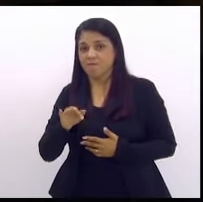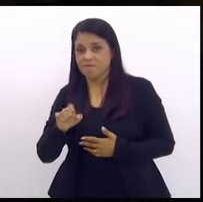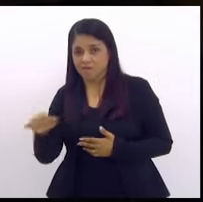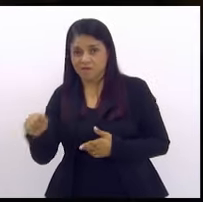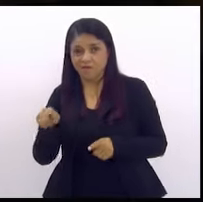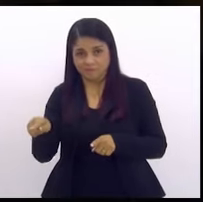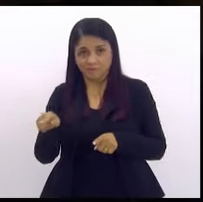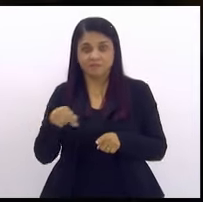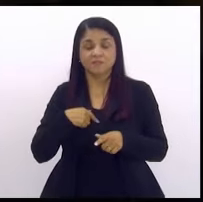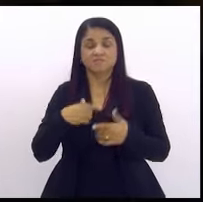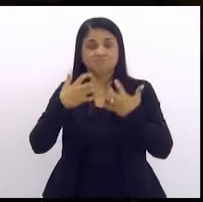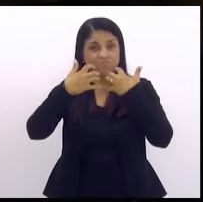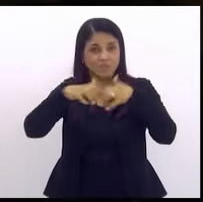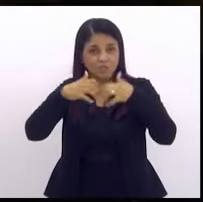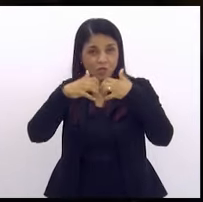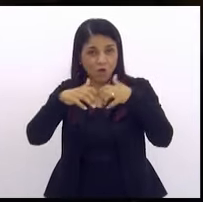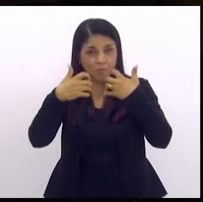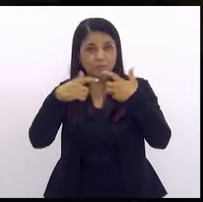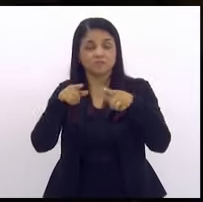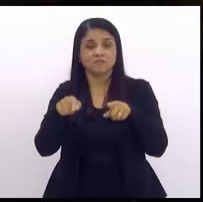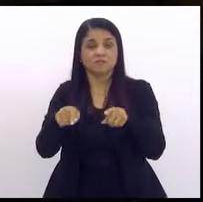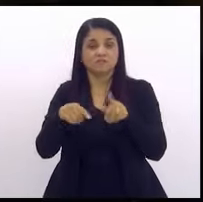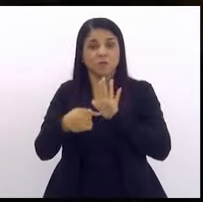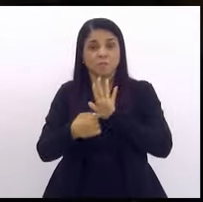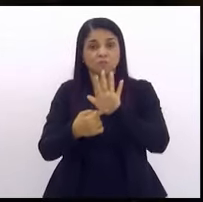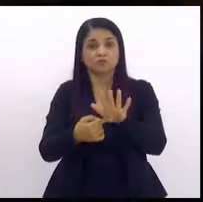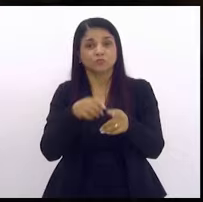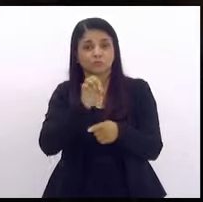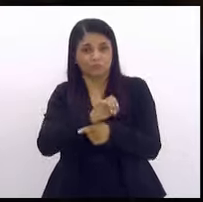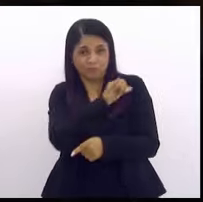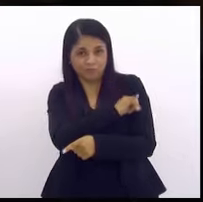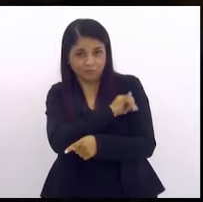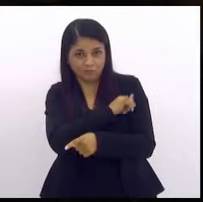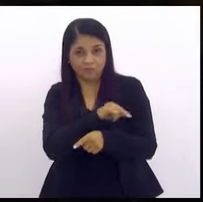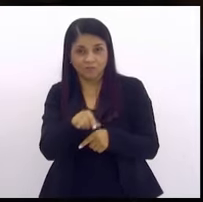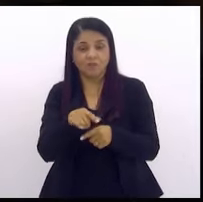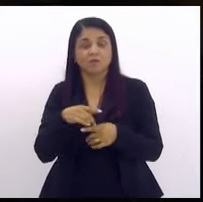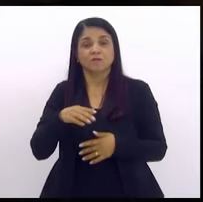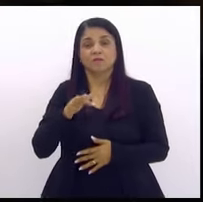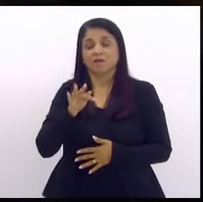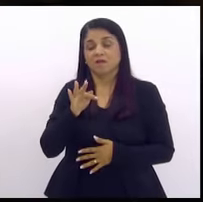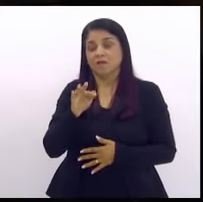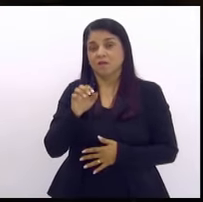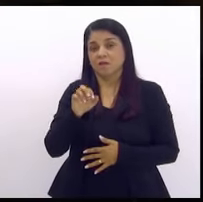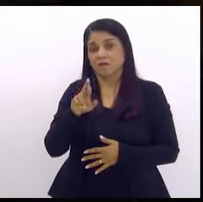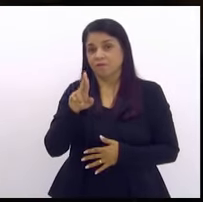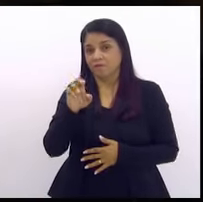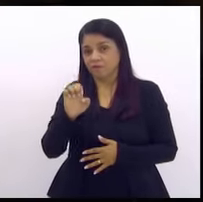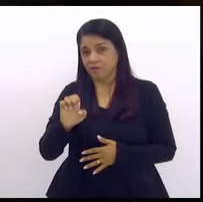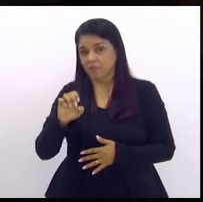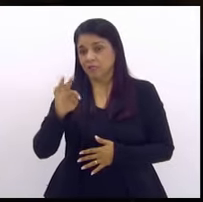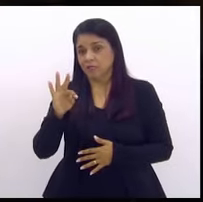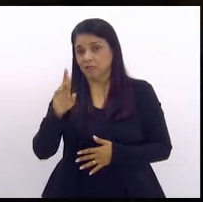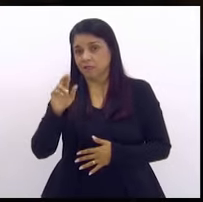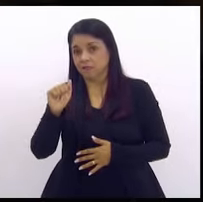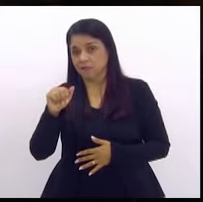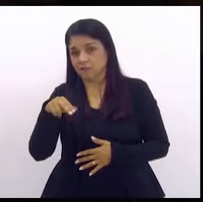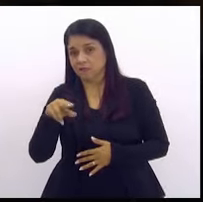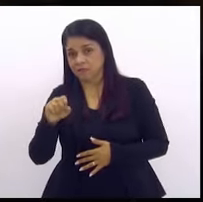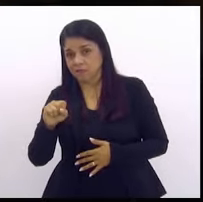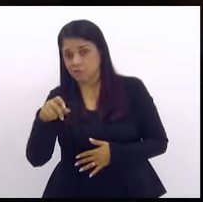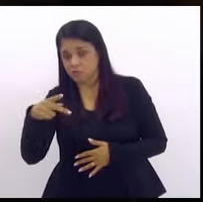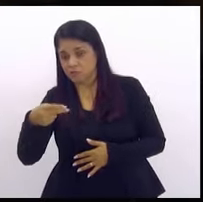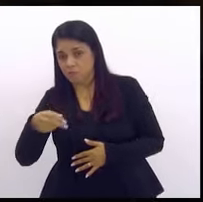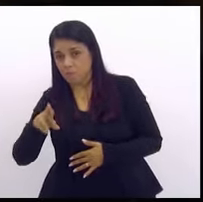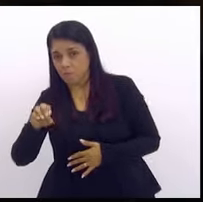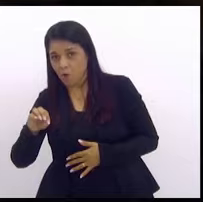Petrópolis foi escancarado no estado do Rio de Janeiro, quando a FETRANSPOR foi investigada e foi provada, e não sobrou para um monte de gente, teve